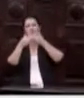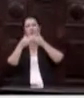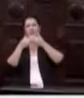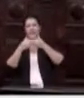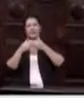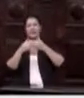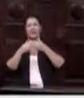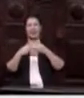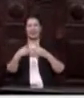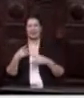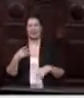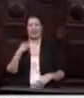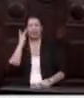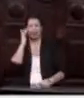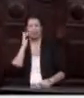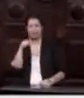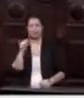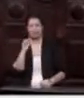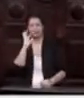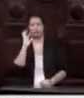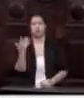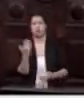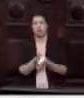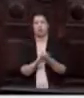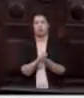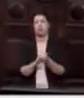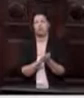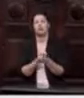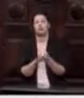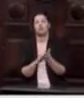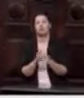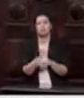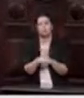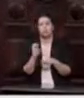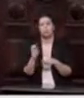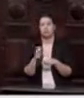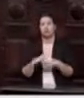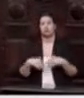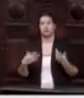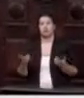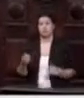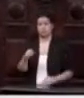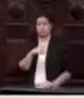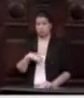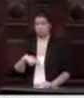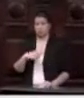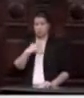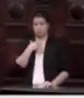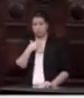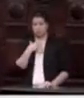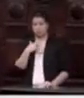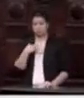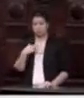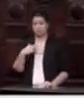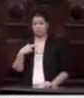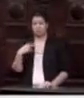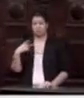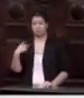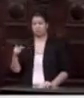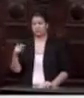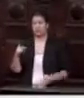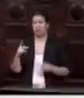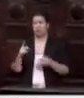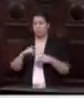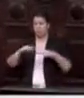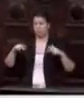que não vai solucionar nada do Estado. E eu fiquei feliz. Ele diz que não vai solucionar nada se algumas questões